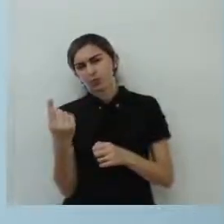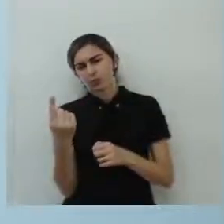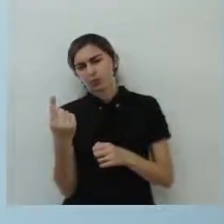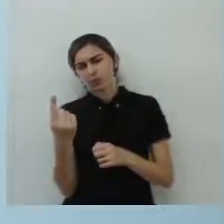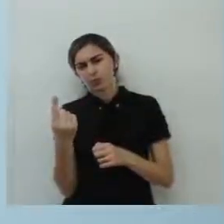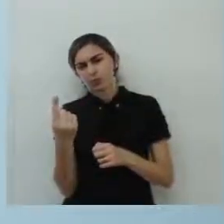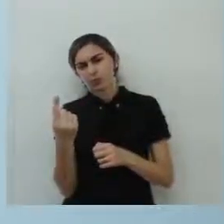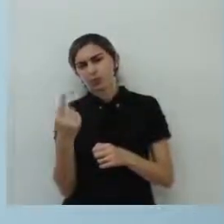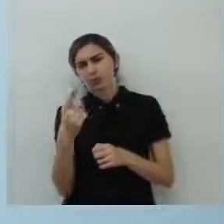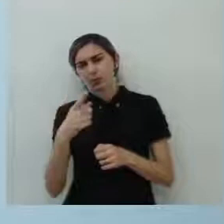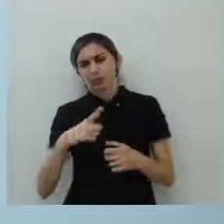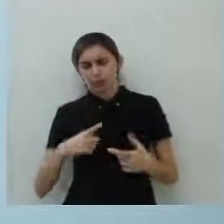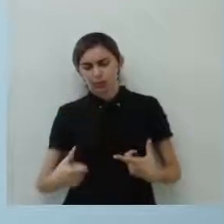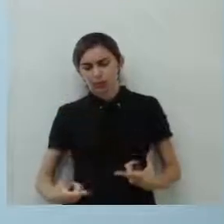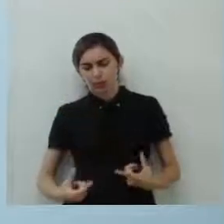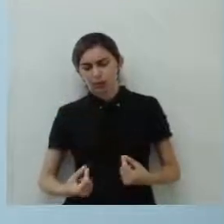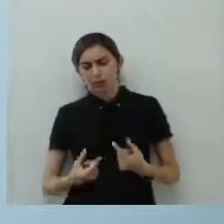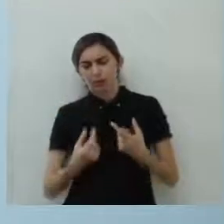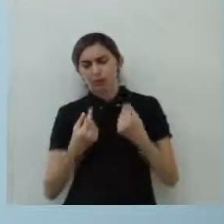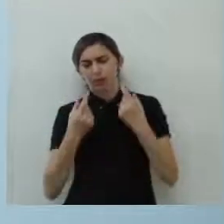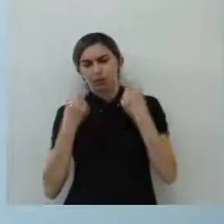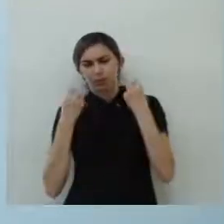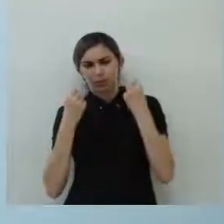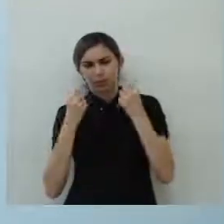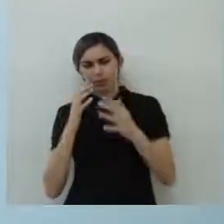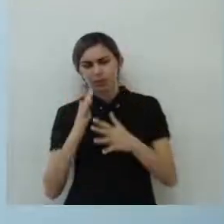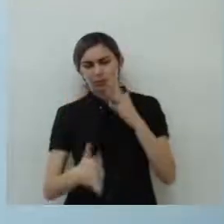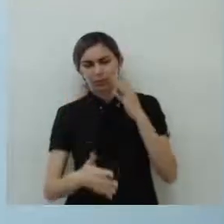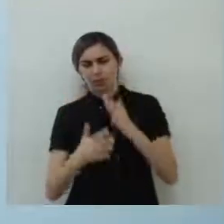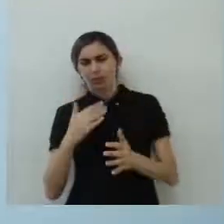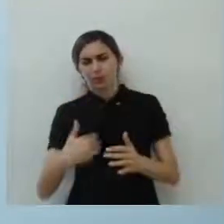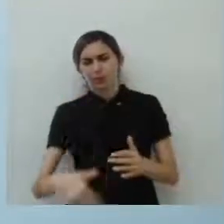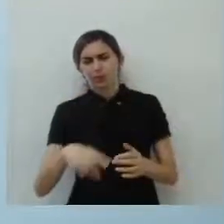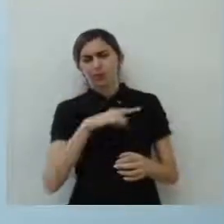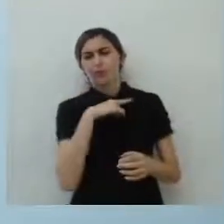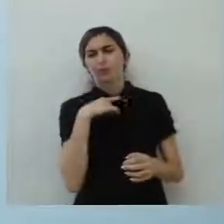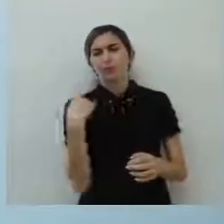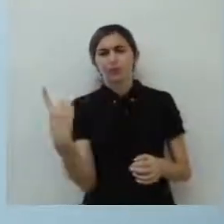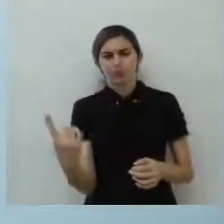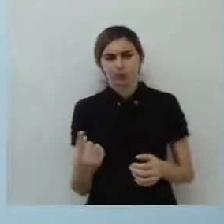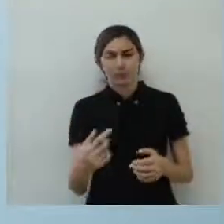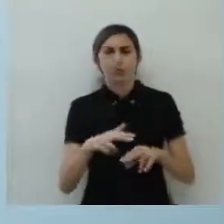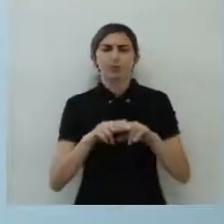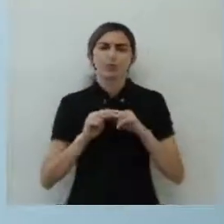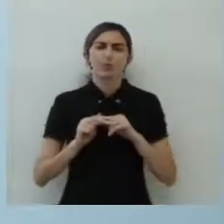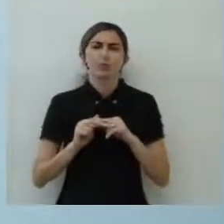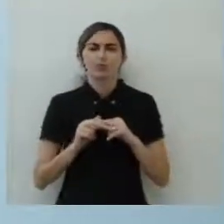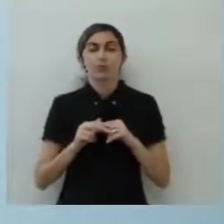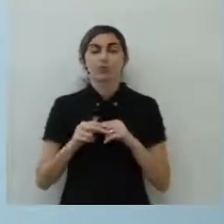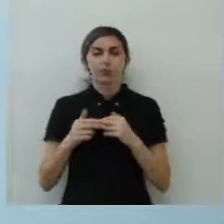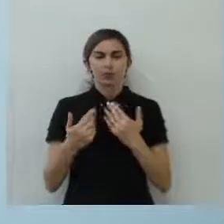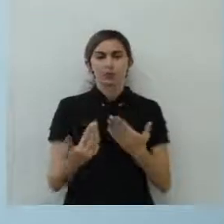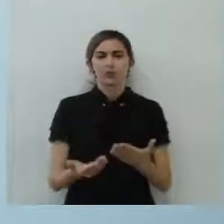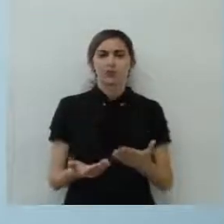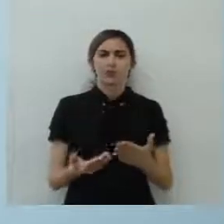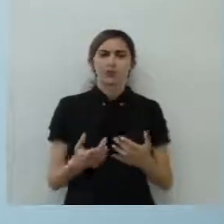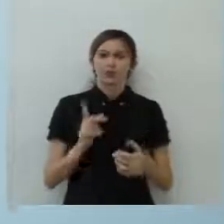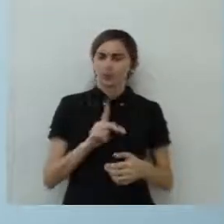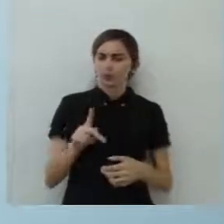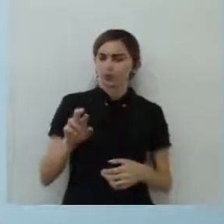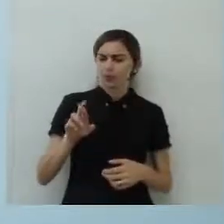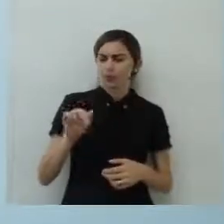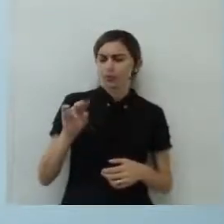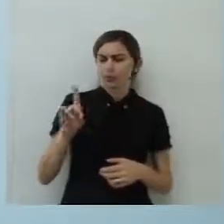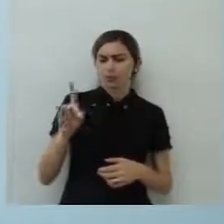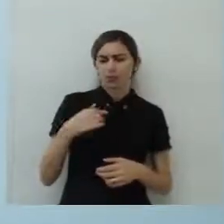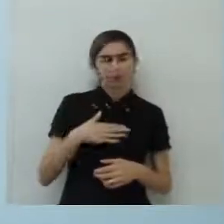idade. Ele tinha um câncer que se complicou e veio a falecer em decorrência dessa doença. Bem... Bom, professor Rivaldo, também eu gostaria